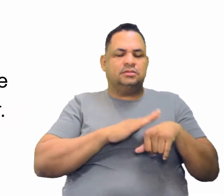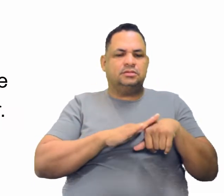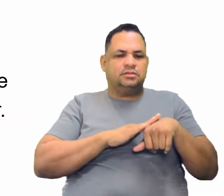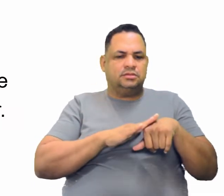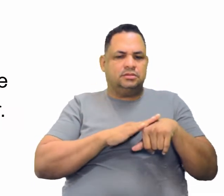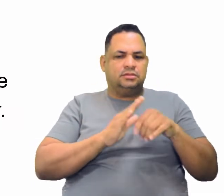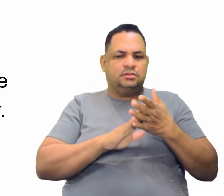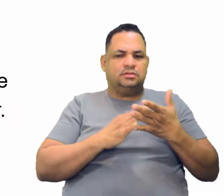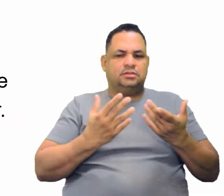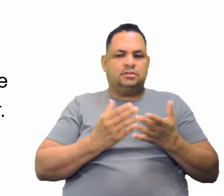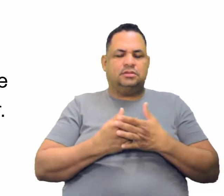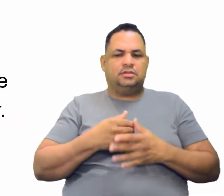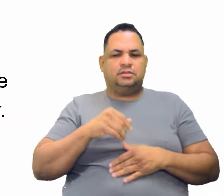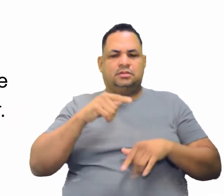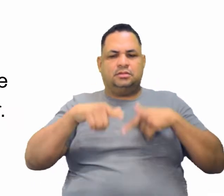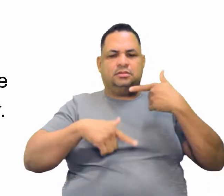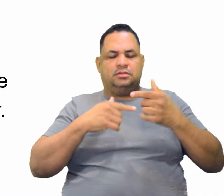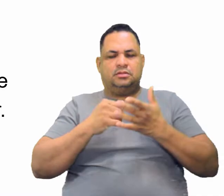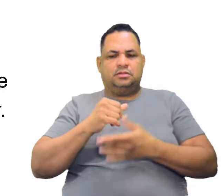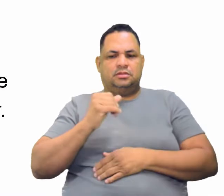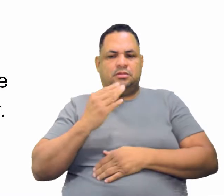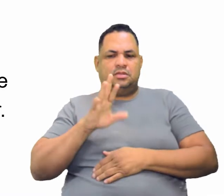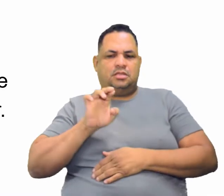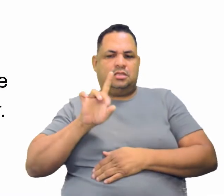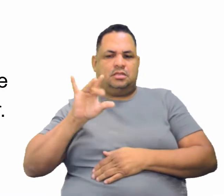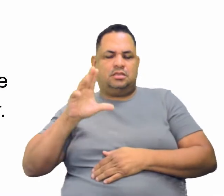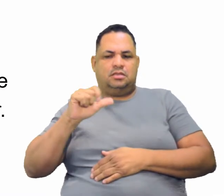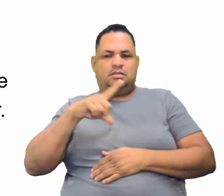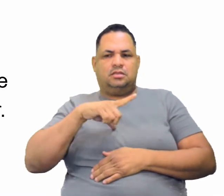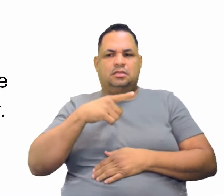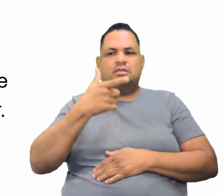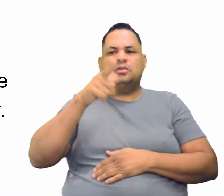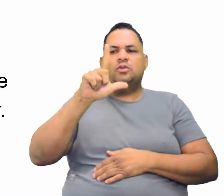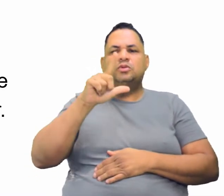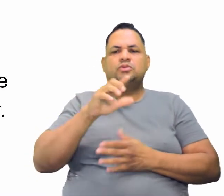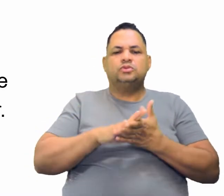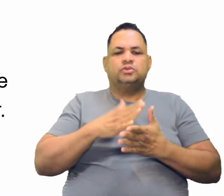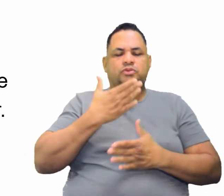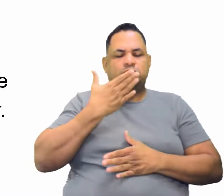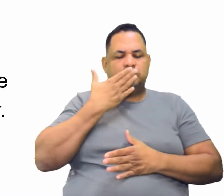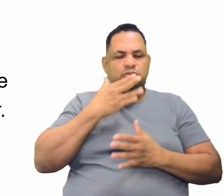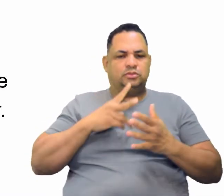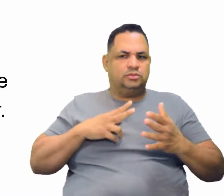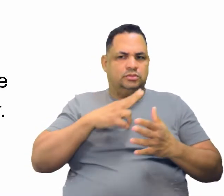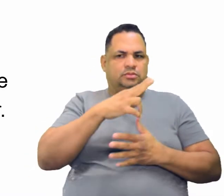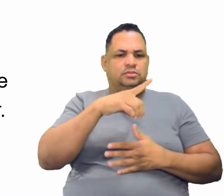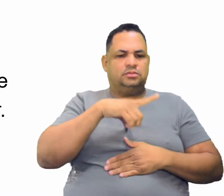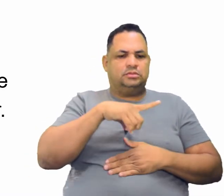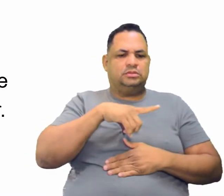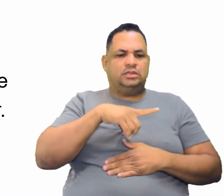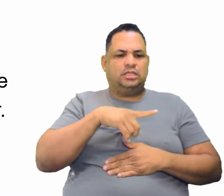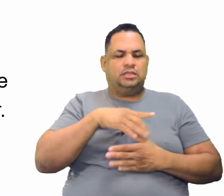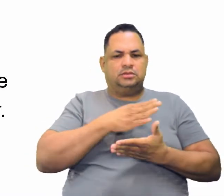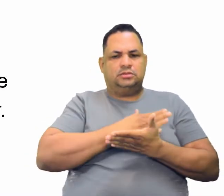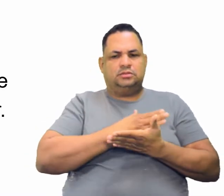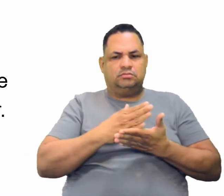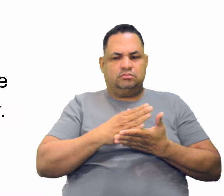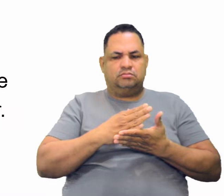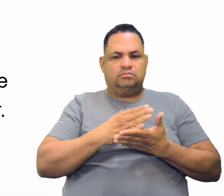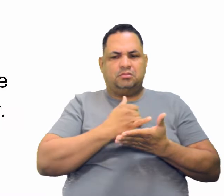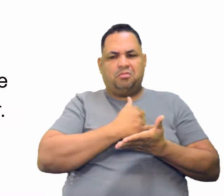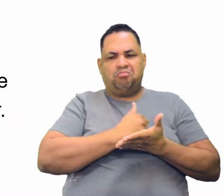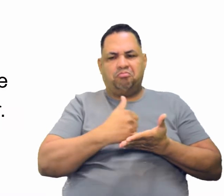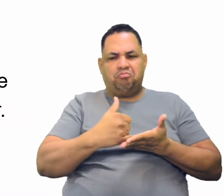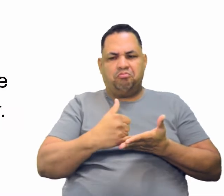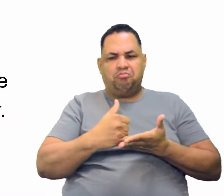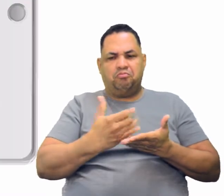Falou de ação e reação, mas será que existe outros tipos de força? Será que existe um princípio? Existe, né,